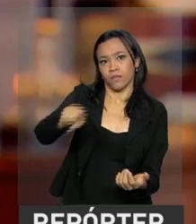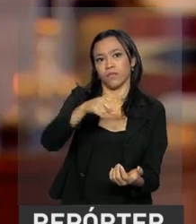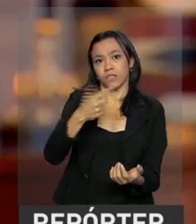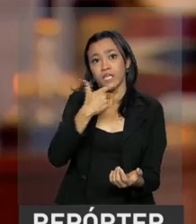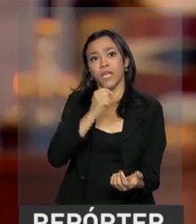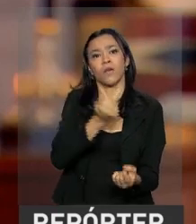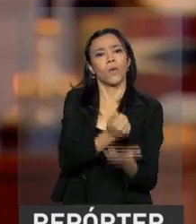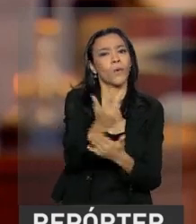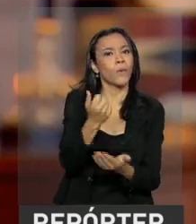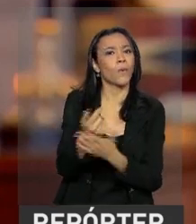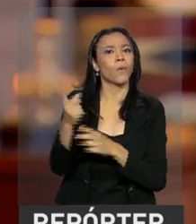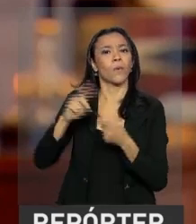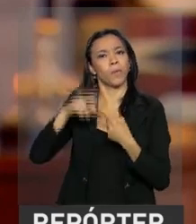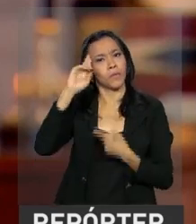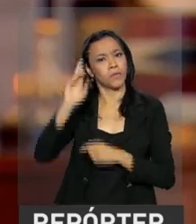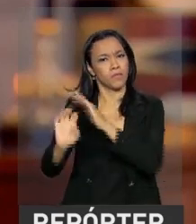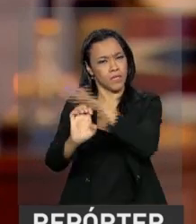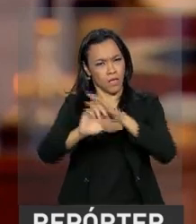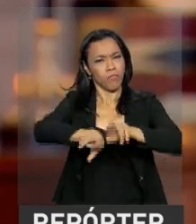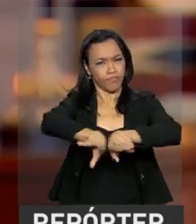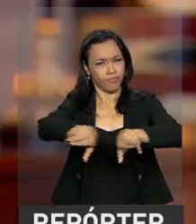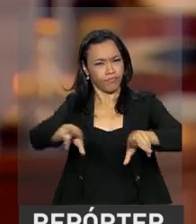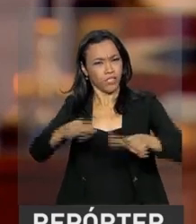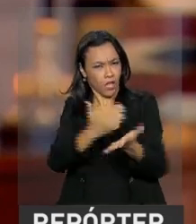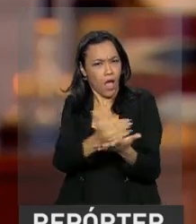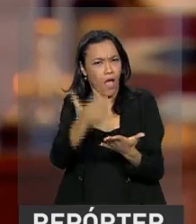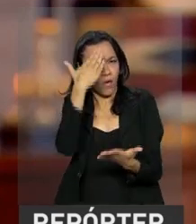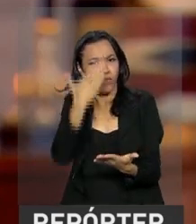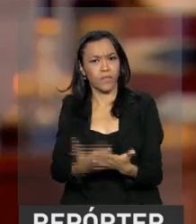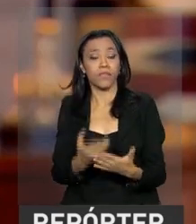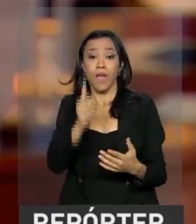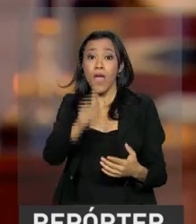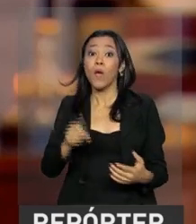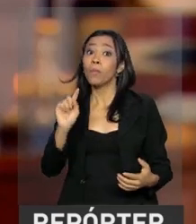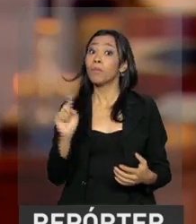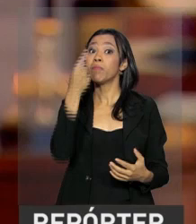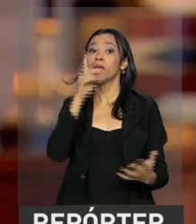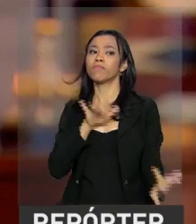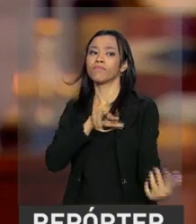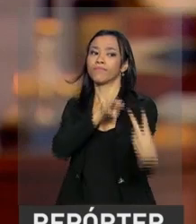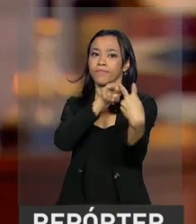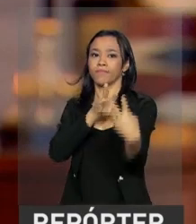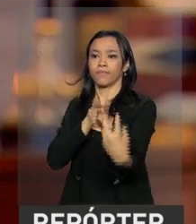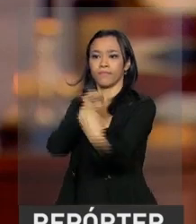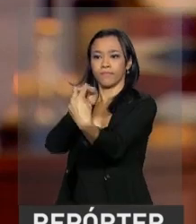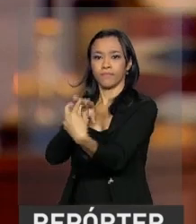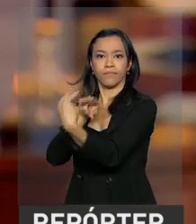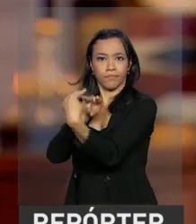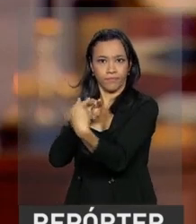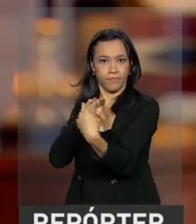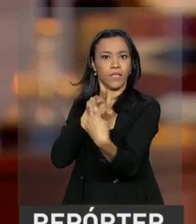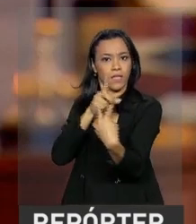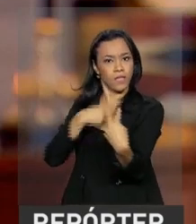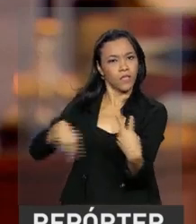consumidores dos empresários etc e eu acho que vai ser um primeiro momento em que nós poderemos